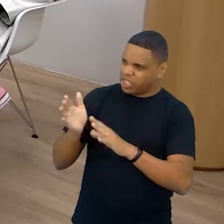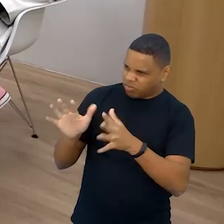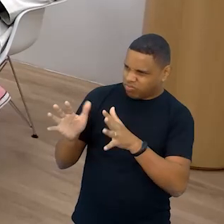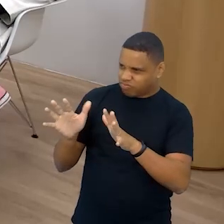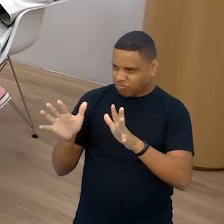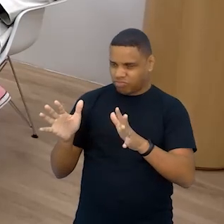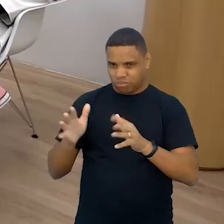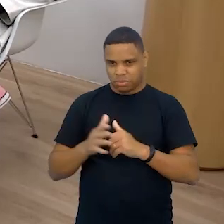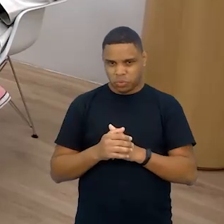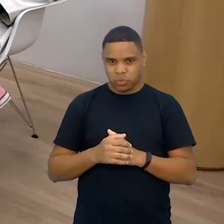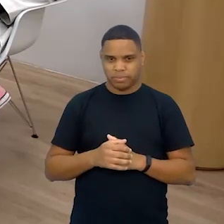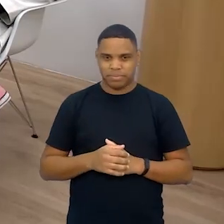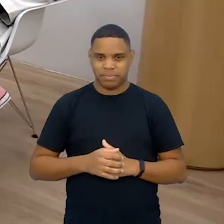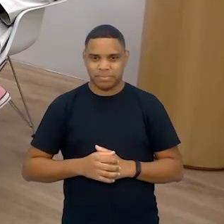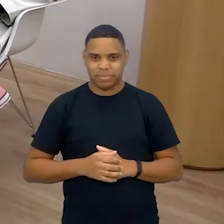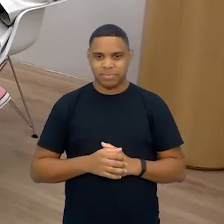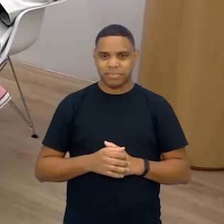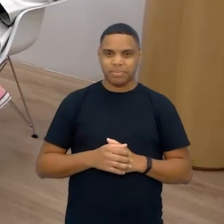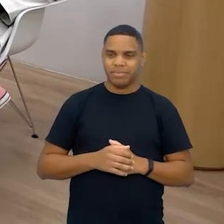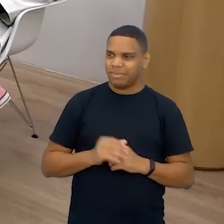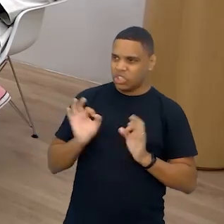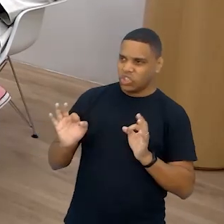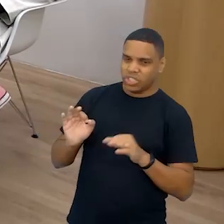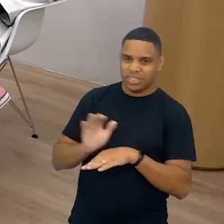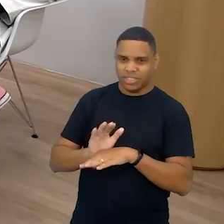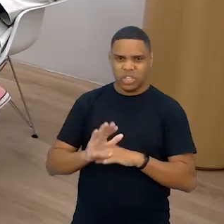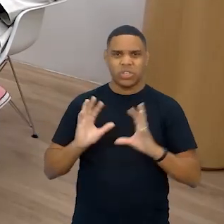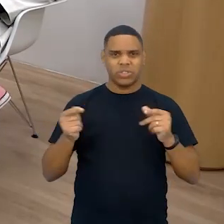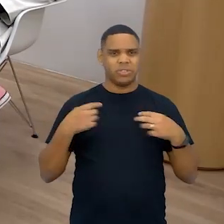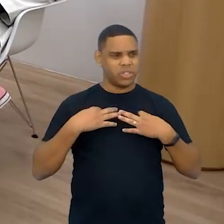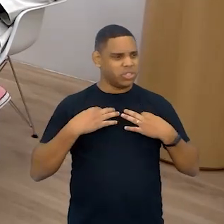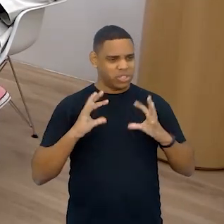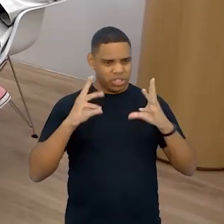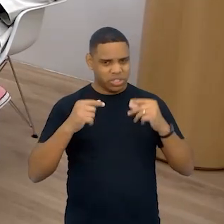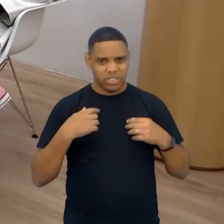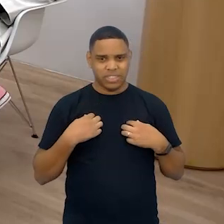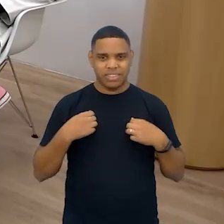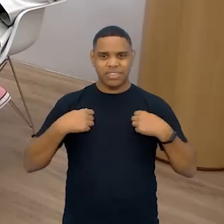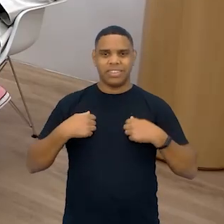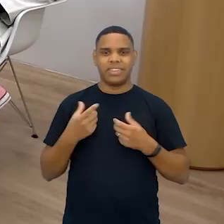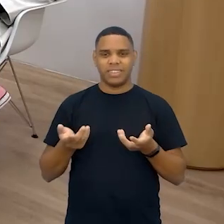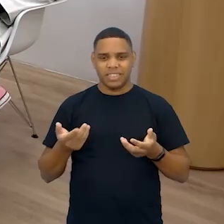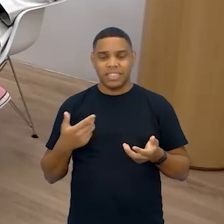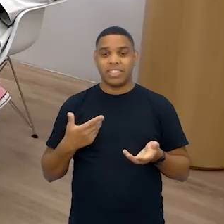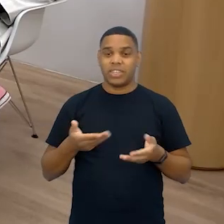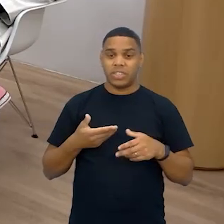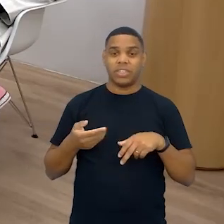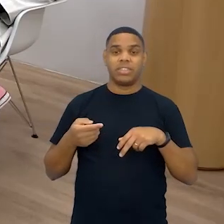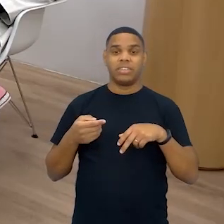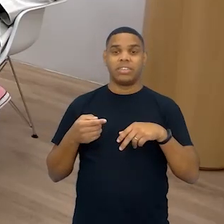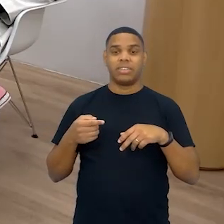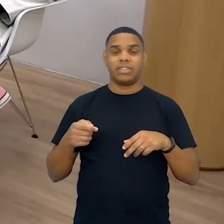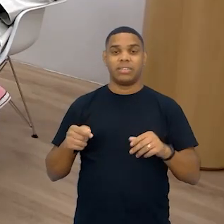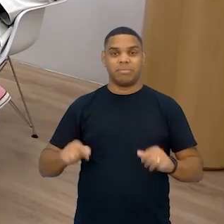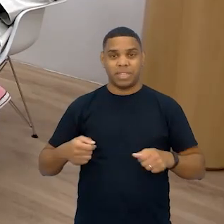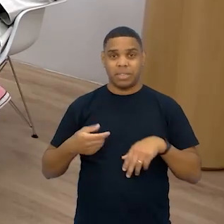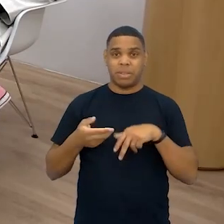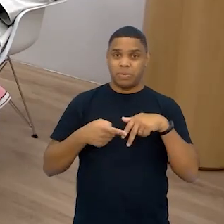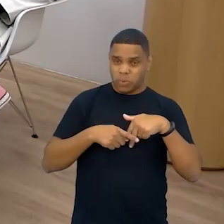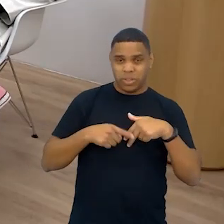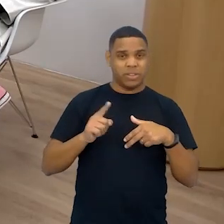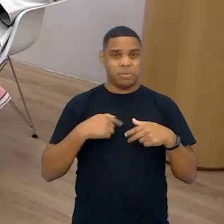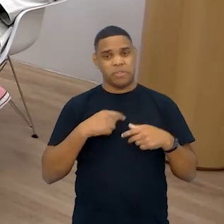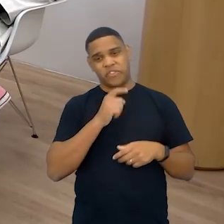creme. Agora tem um nome chique aí que eu tenho. O pessoal tá tudo chique aqui, saiu de camiseta. Só não vi de bermuda hoje porque tá frio, mas o pessoal